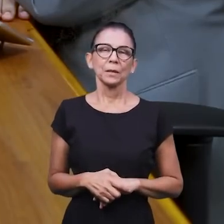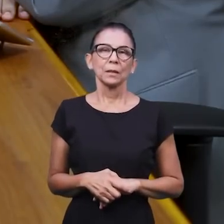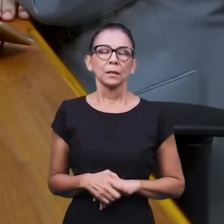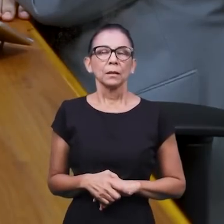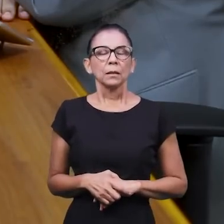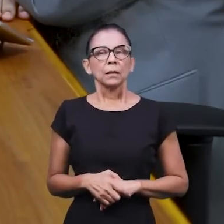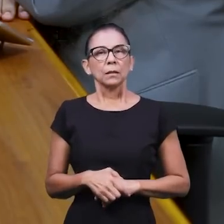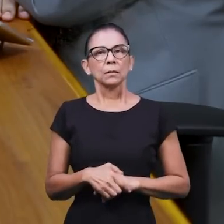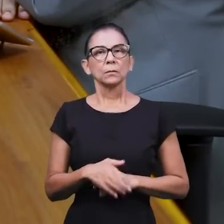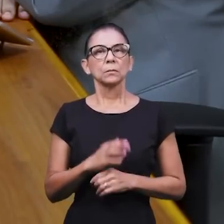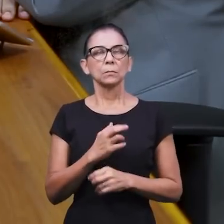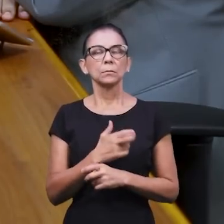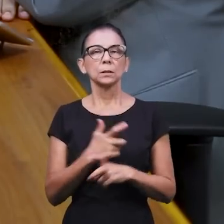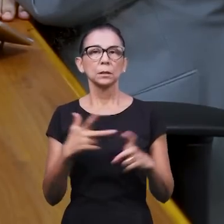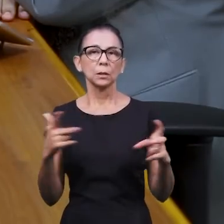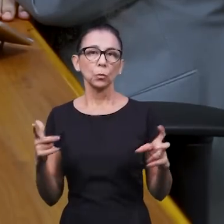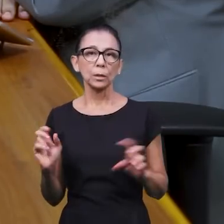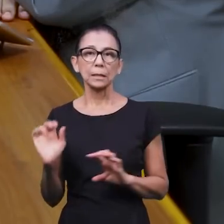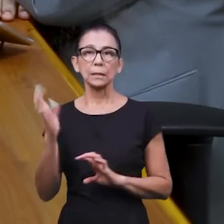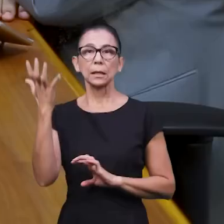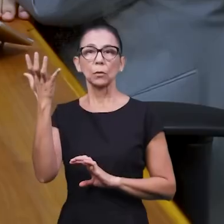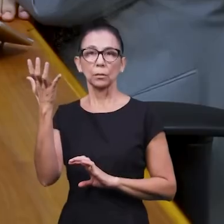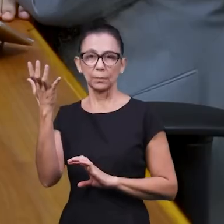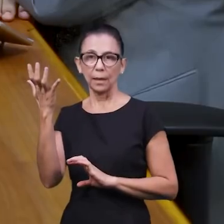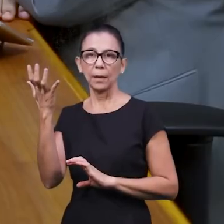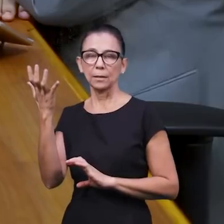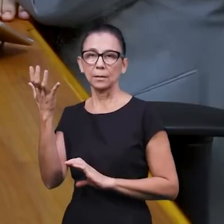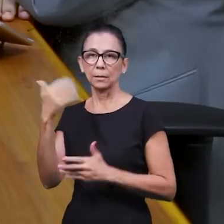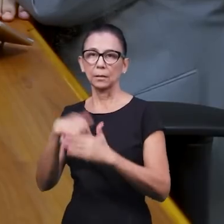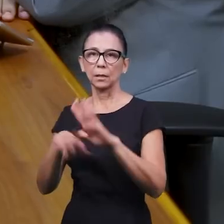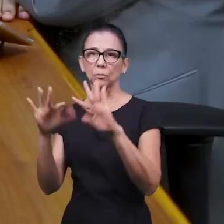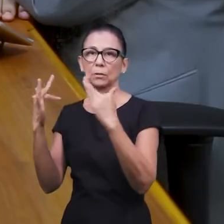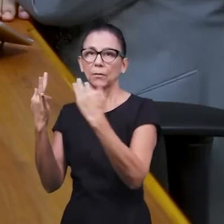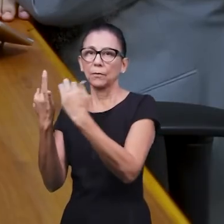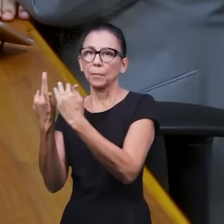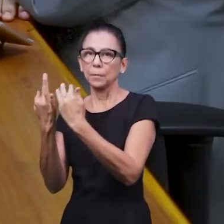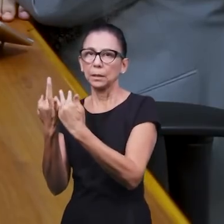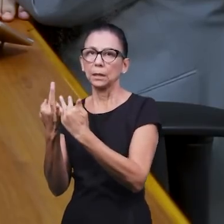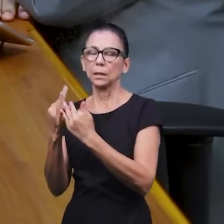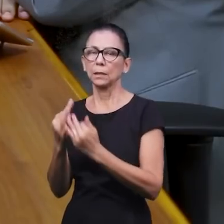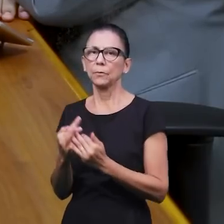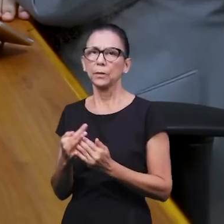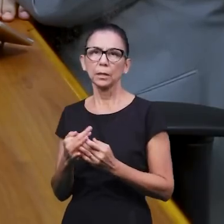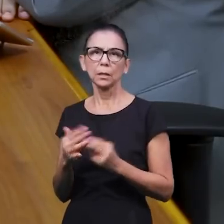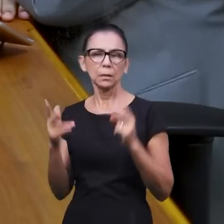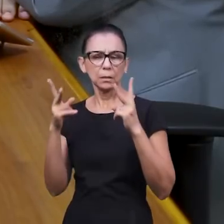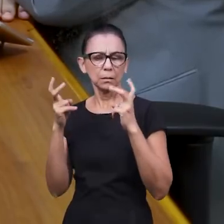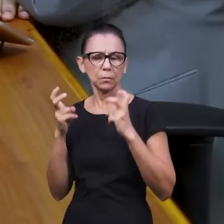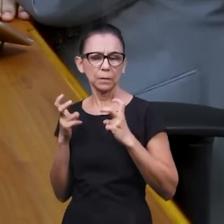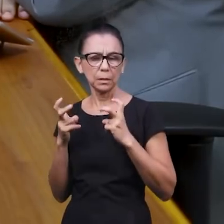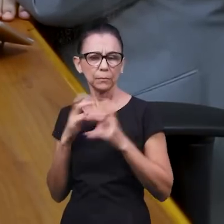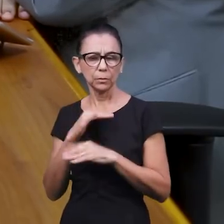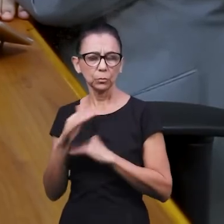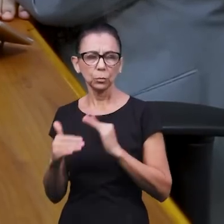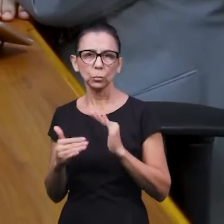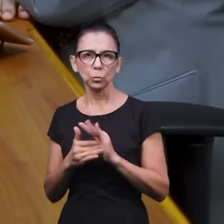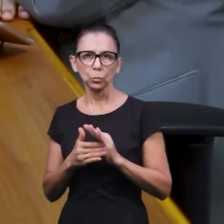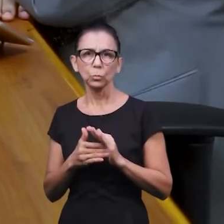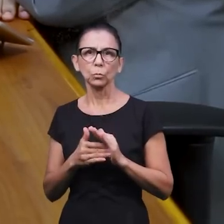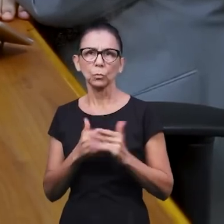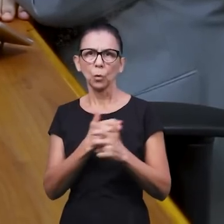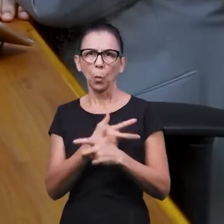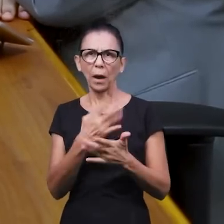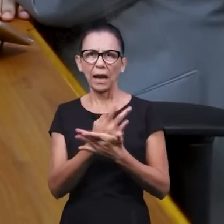que poderiam acontecer dentro da sua casa, se ela não fosse crente, ela impede de acontecer. Não, isso aqui não vai entrar dentro da minha casa, não. Isso aqui não sei o que. Ela está santificando a casa dela. Sabe?